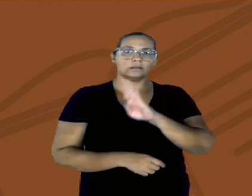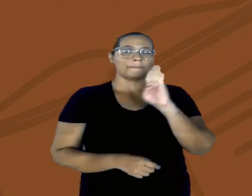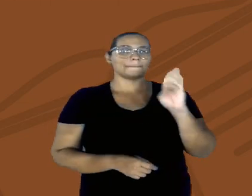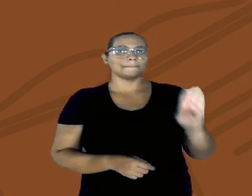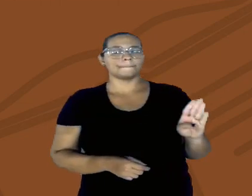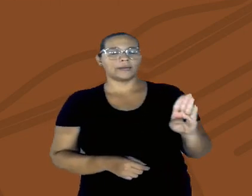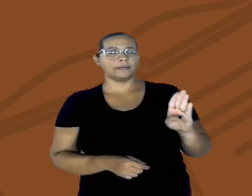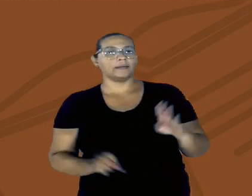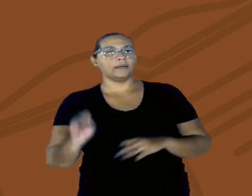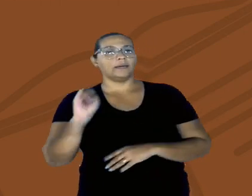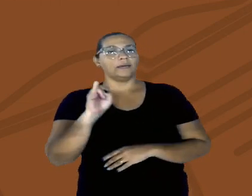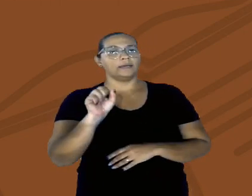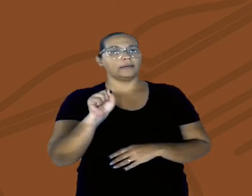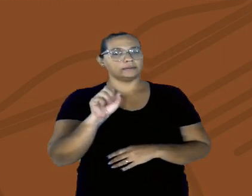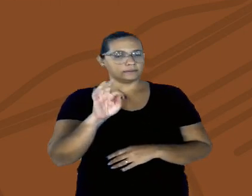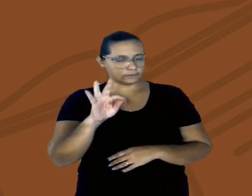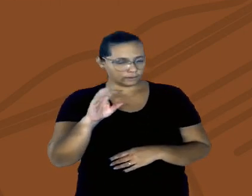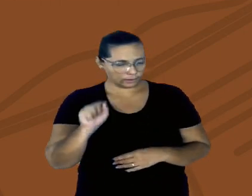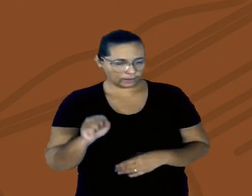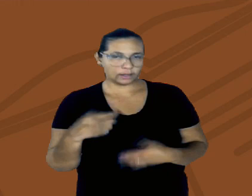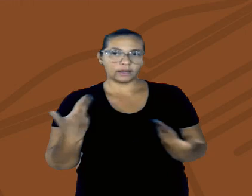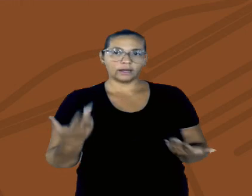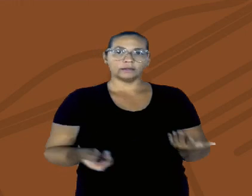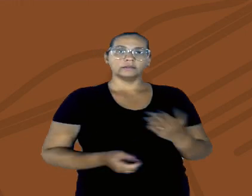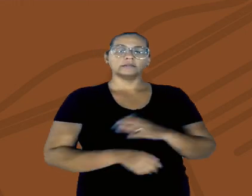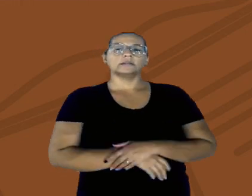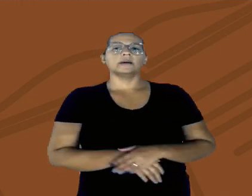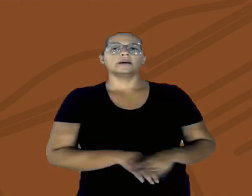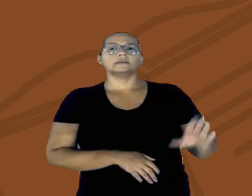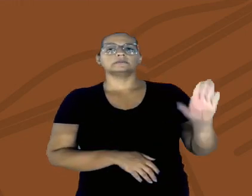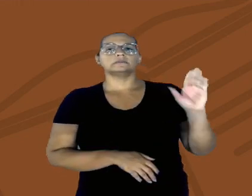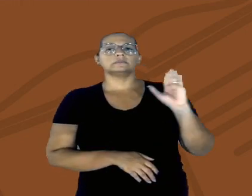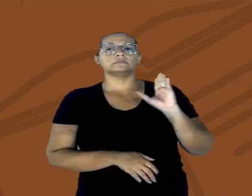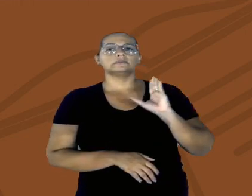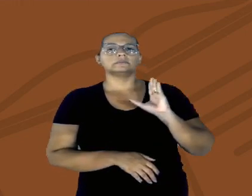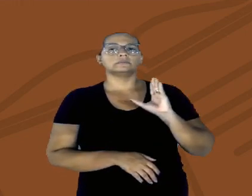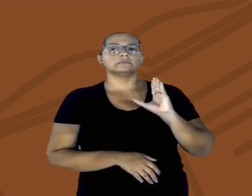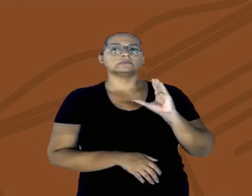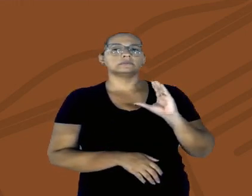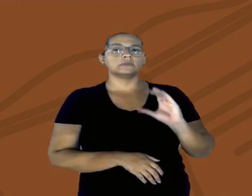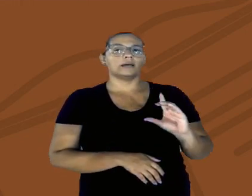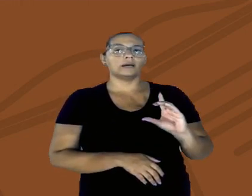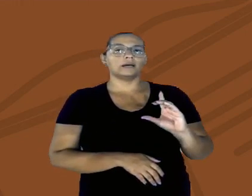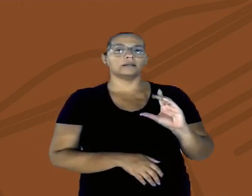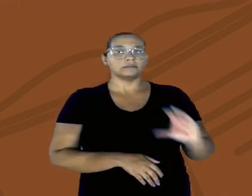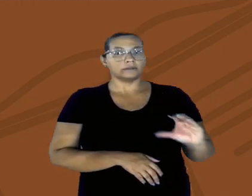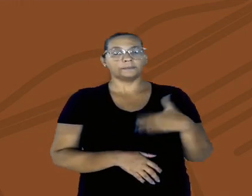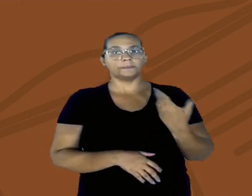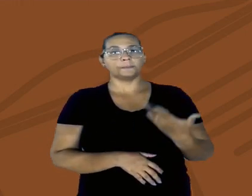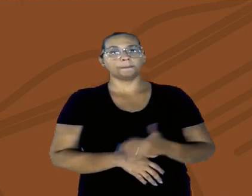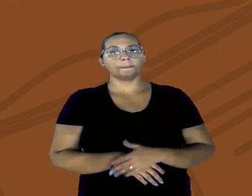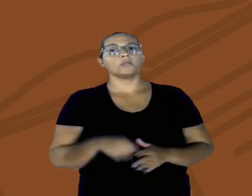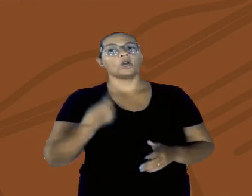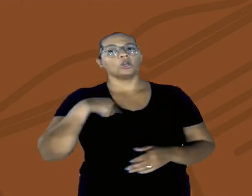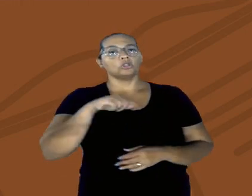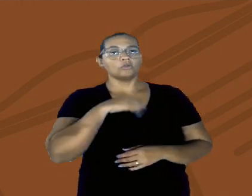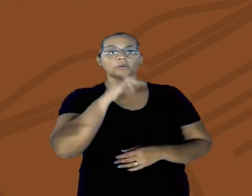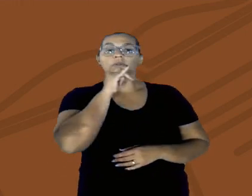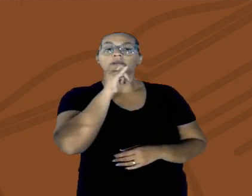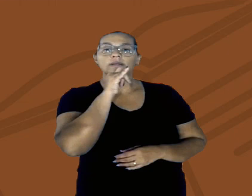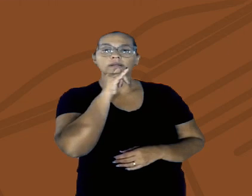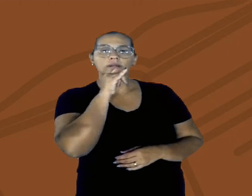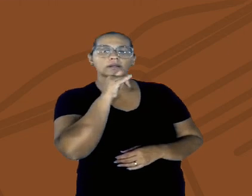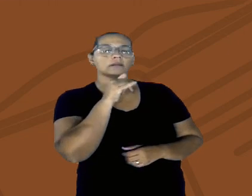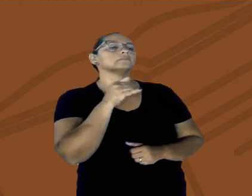refere? São as doenças sexualmente transmissíveis ou ISTs. Cita exemplos. Nós citamos